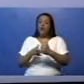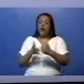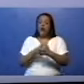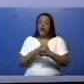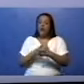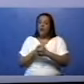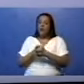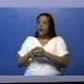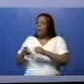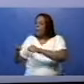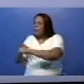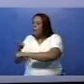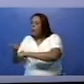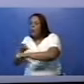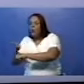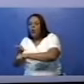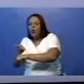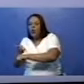emprego? Quem?